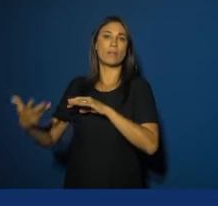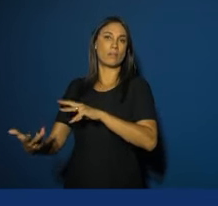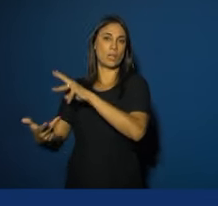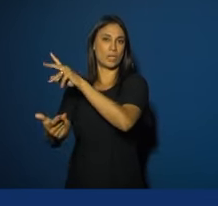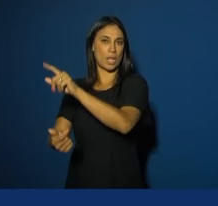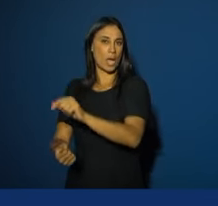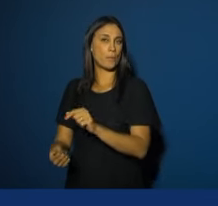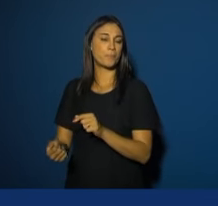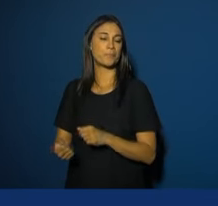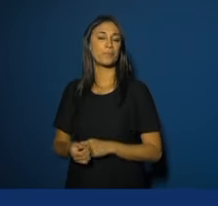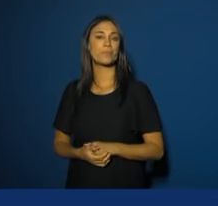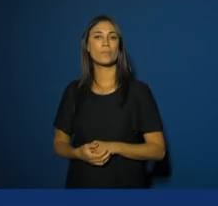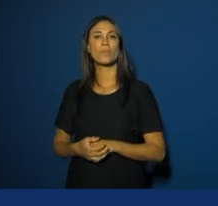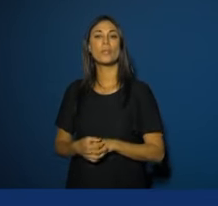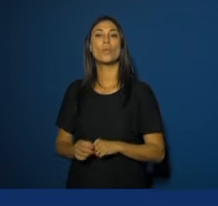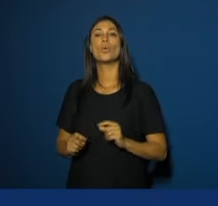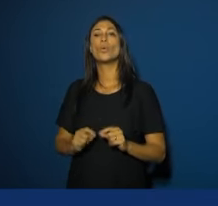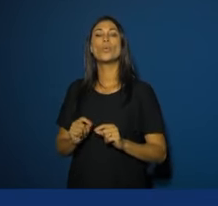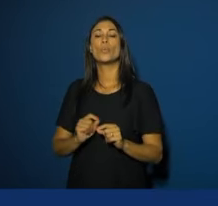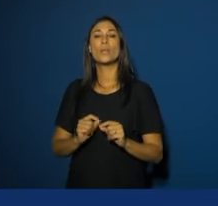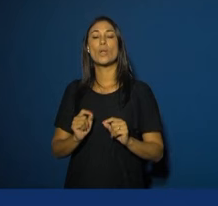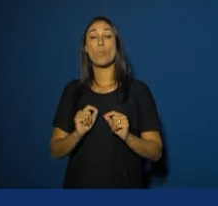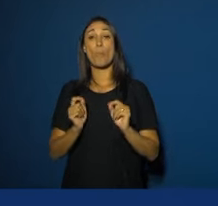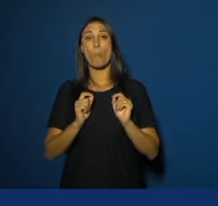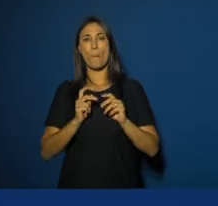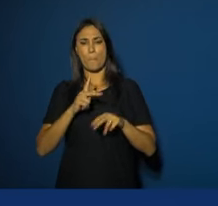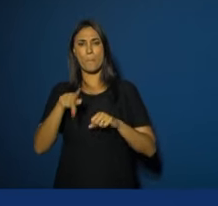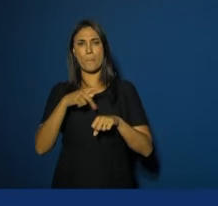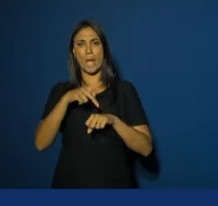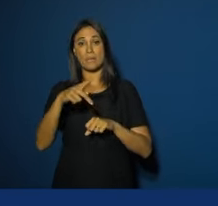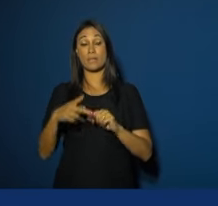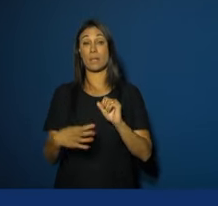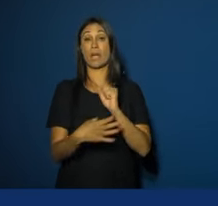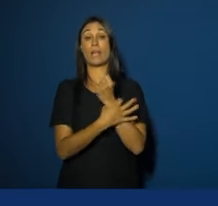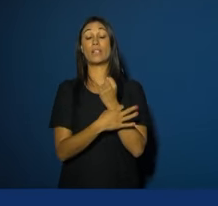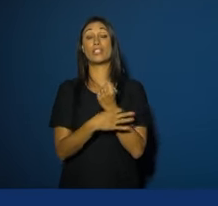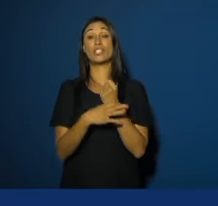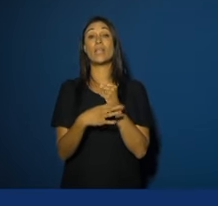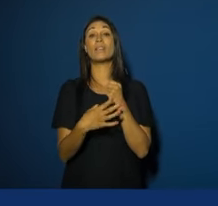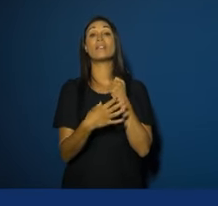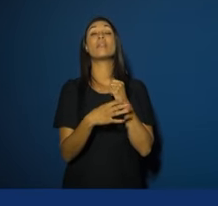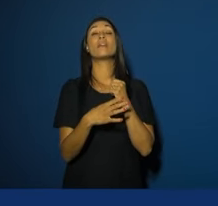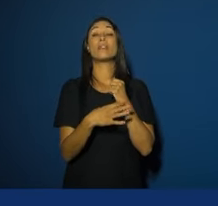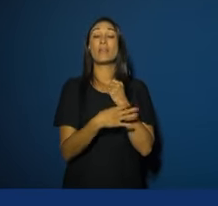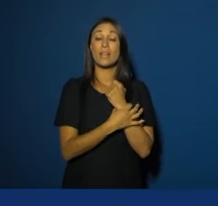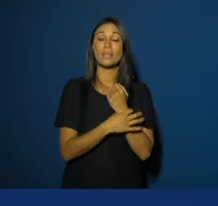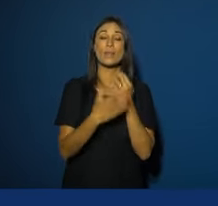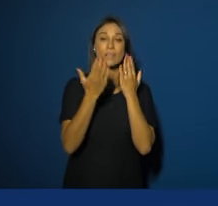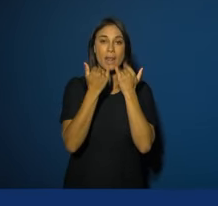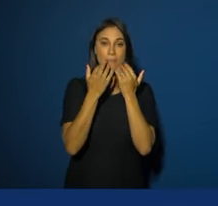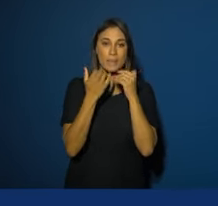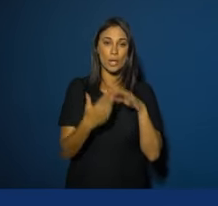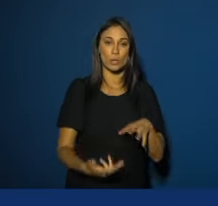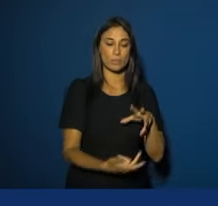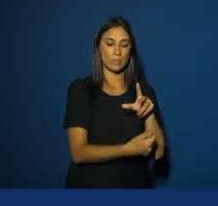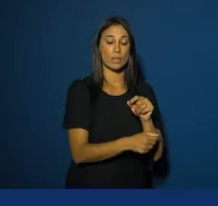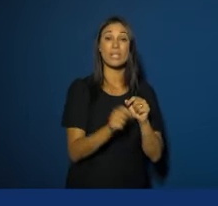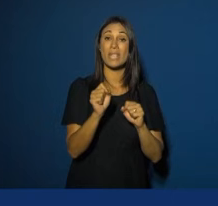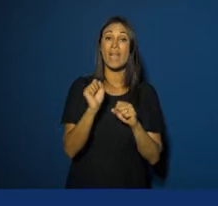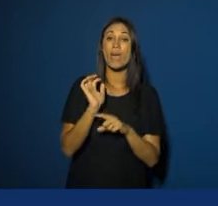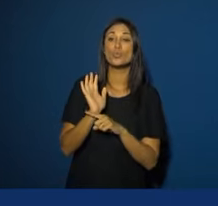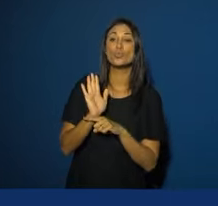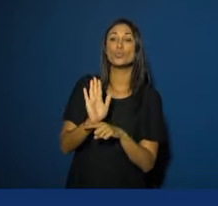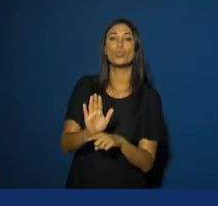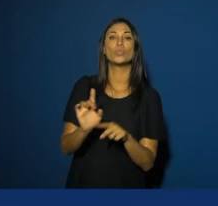o o grande o grande país que garante a segurança alimentar do planeta né isso vem ajudando a